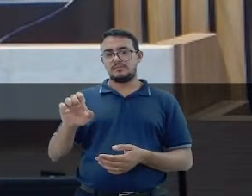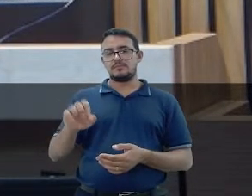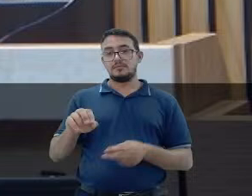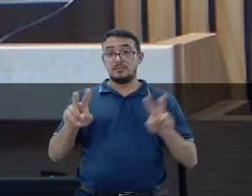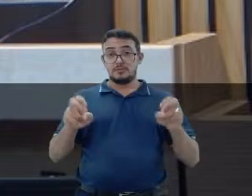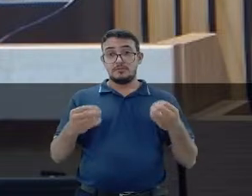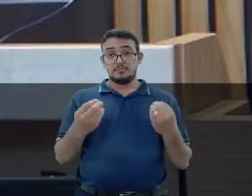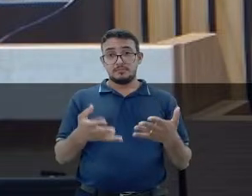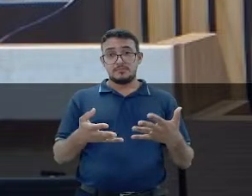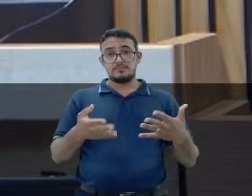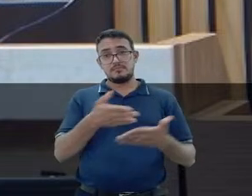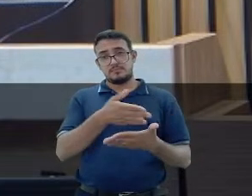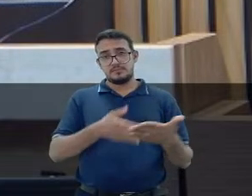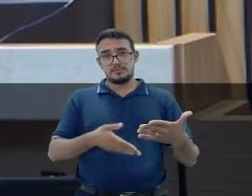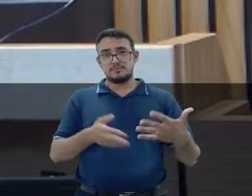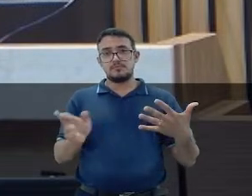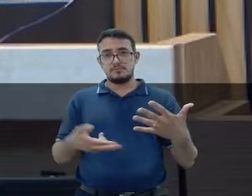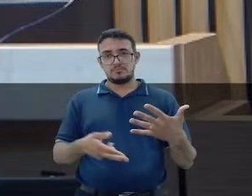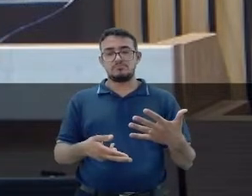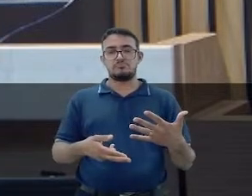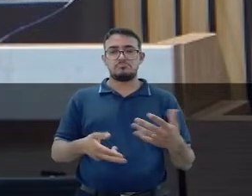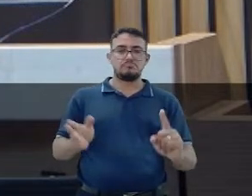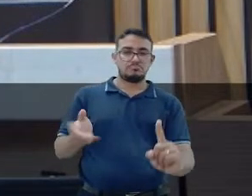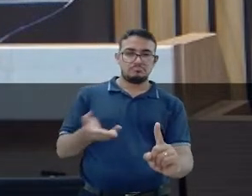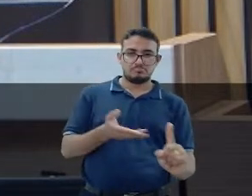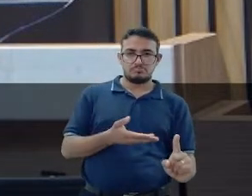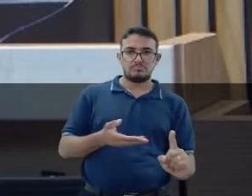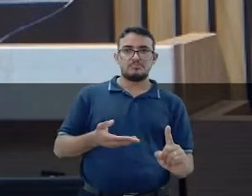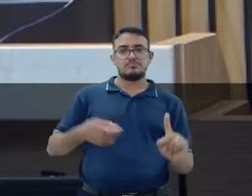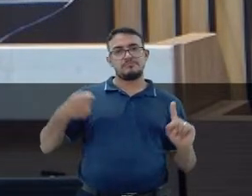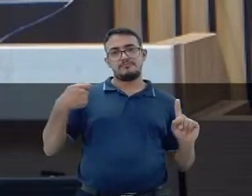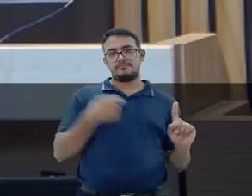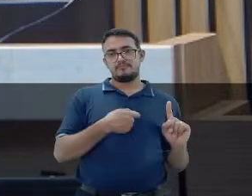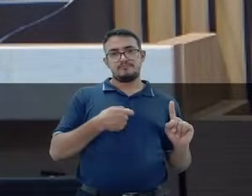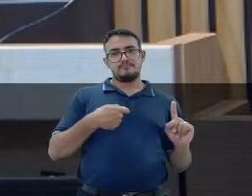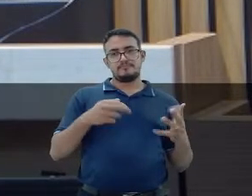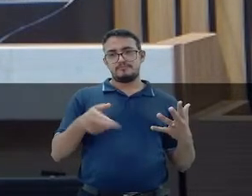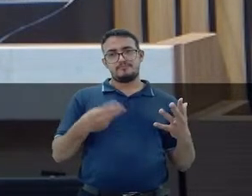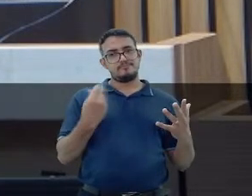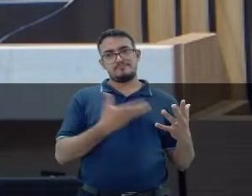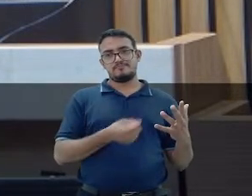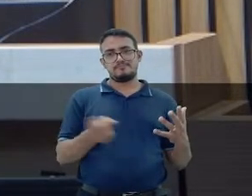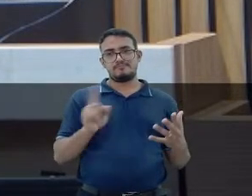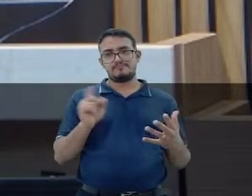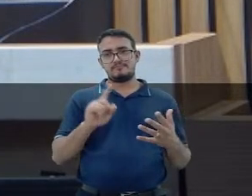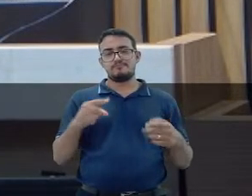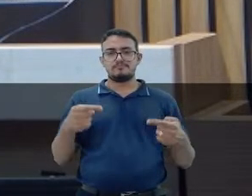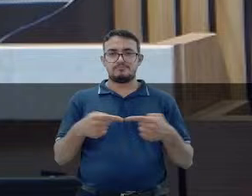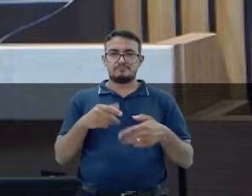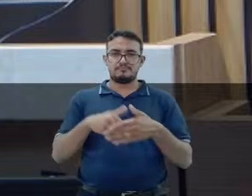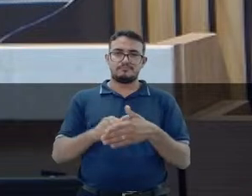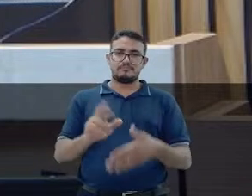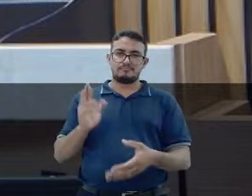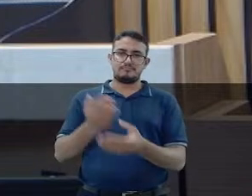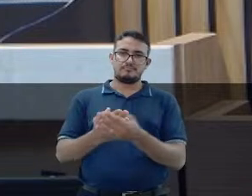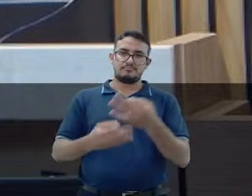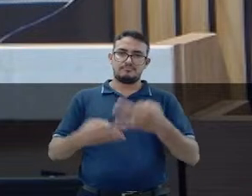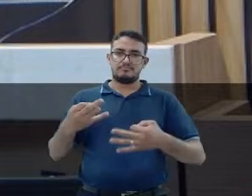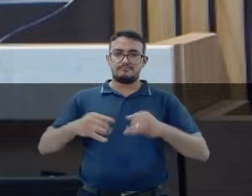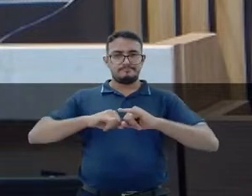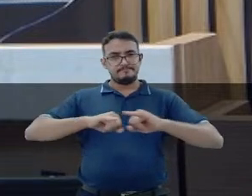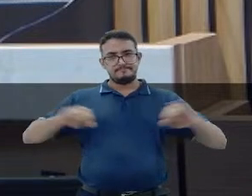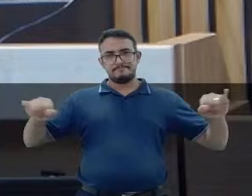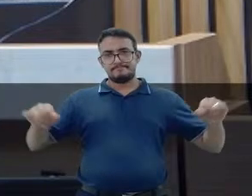provimento ao recurso dos reclamados e negar provimento ao recurso da reclamante, nos termos do voto do relator, fica assim